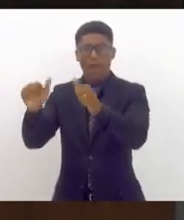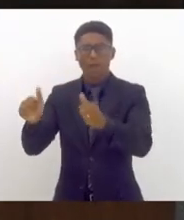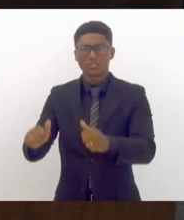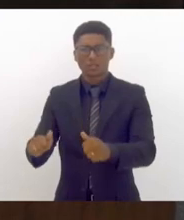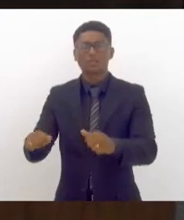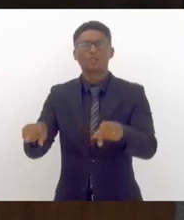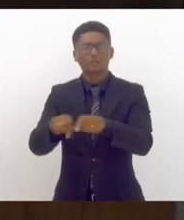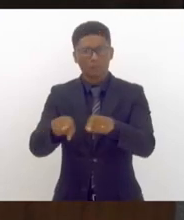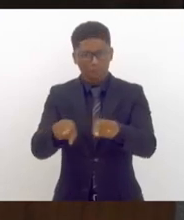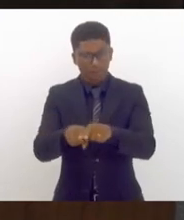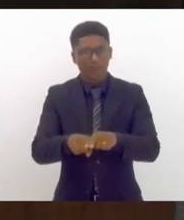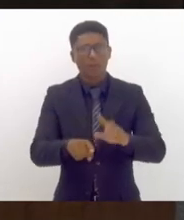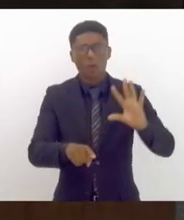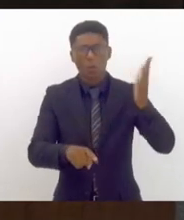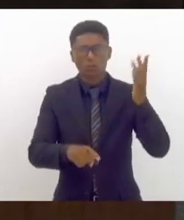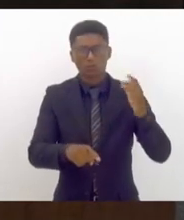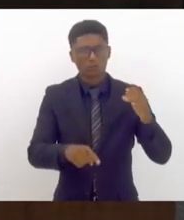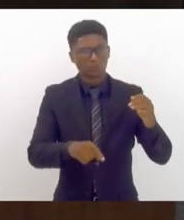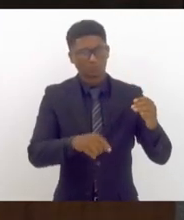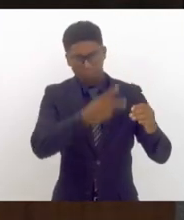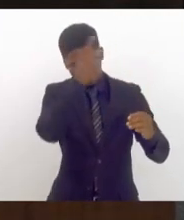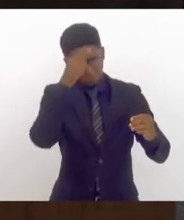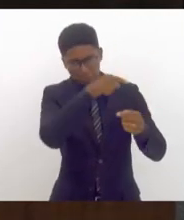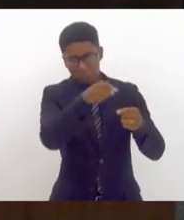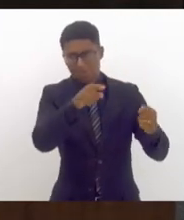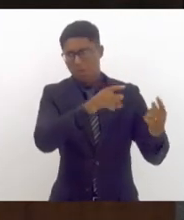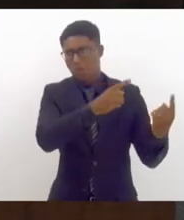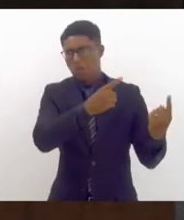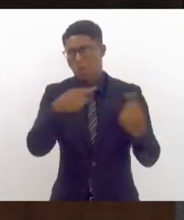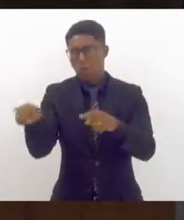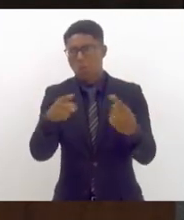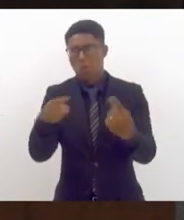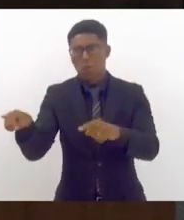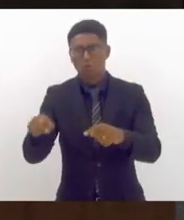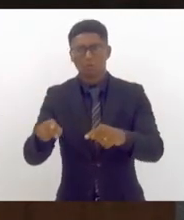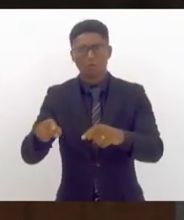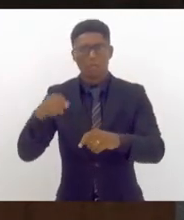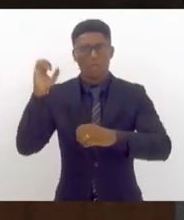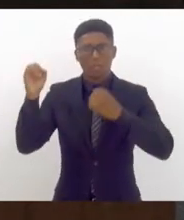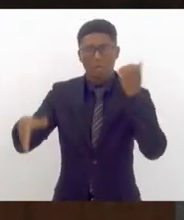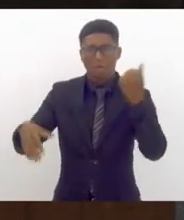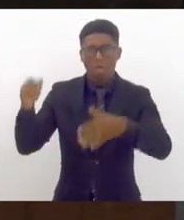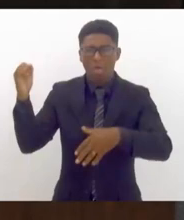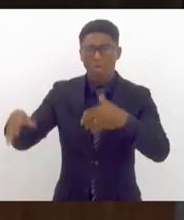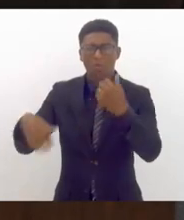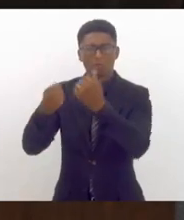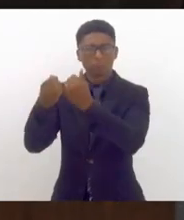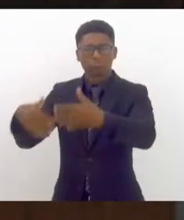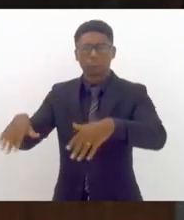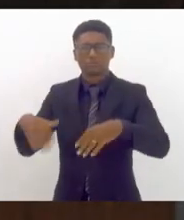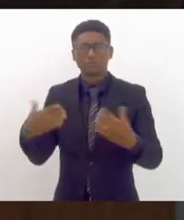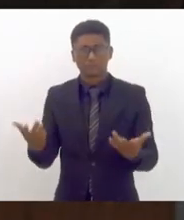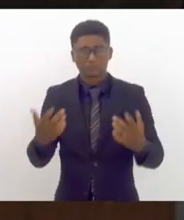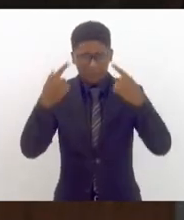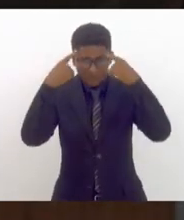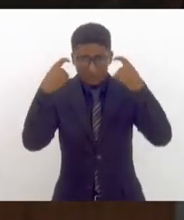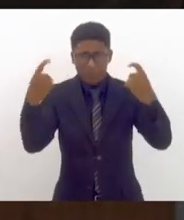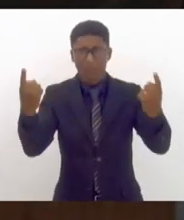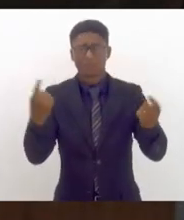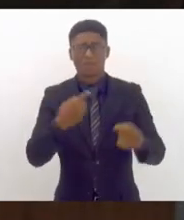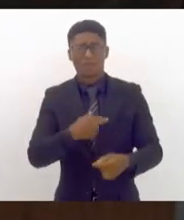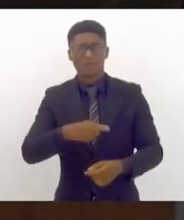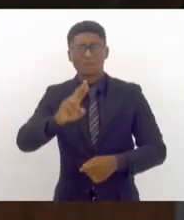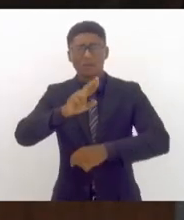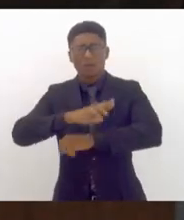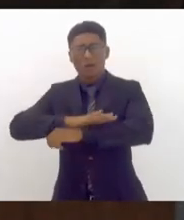também vandalizada, ou seja, toda uma situação de violência e racismo religioso que se